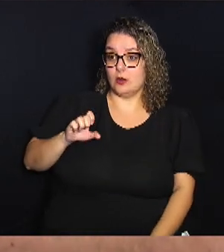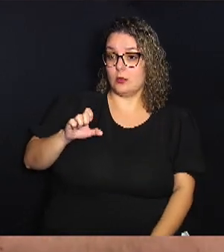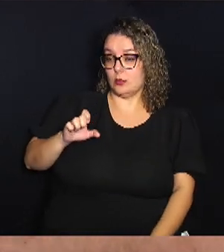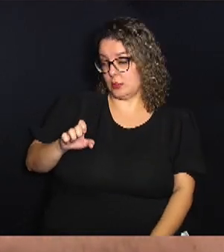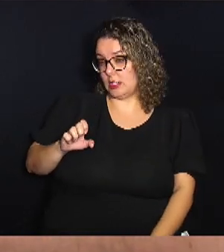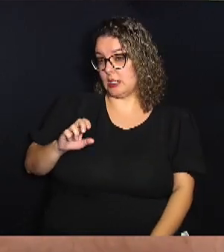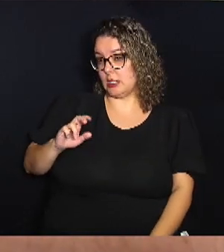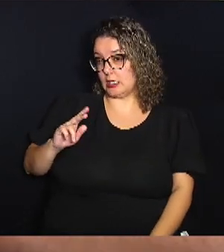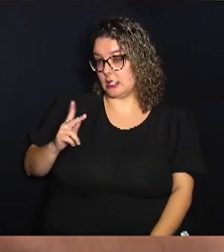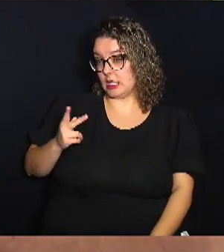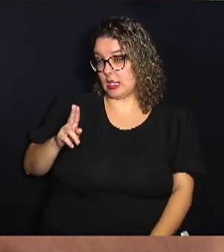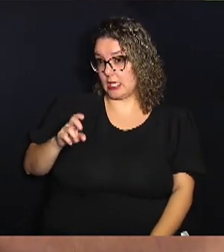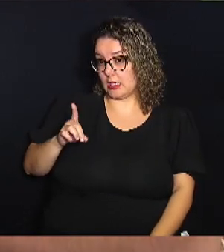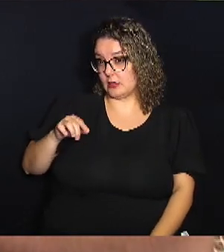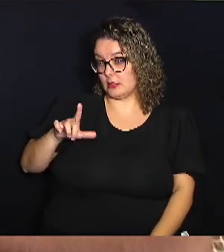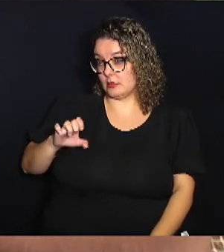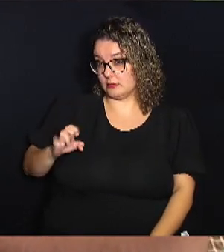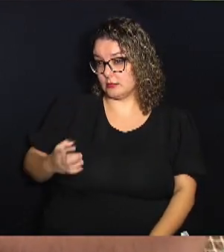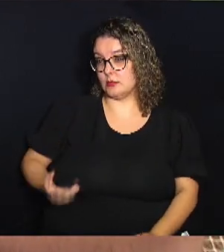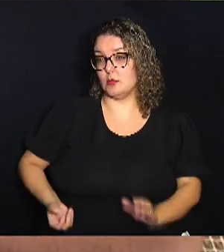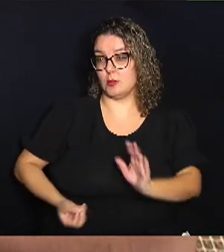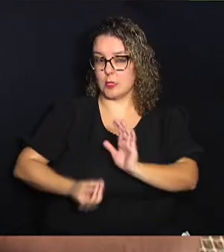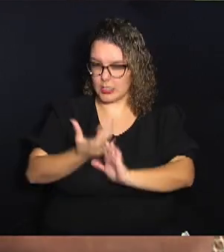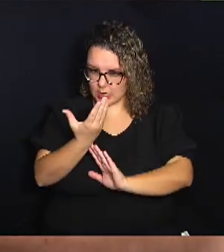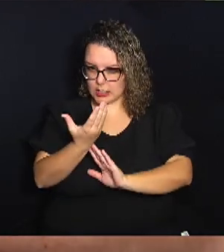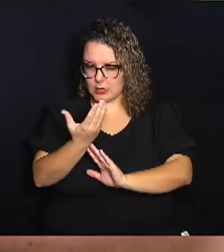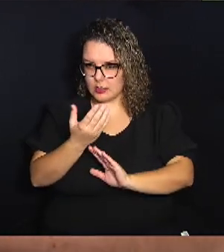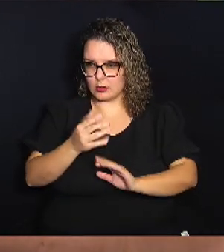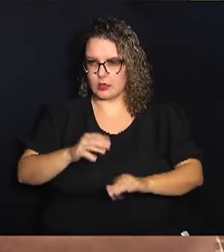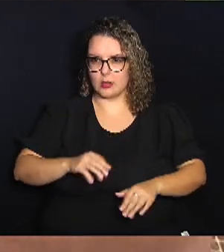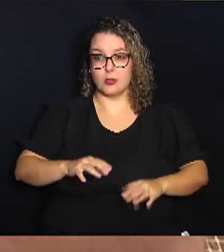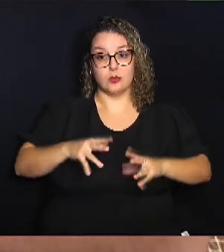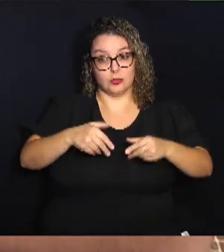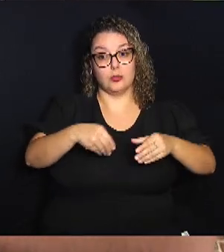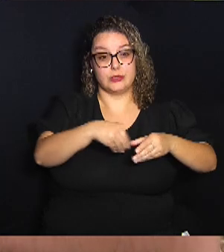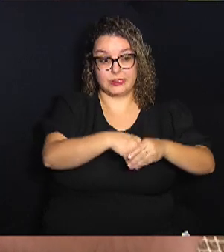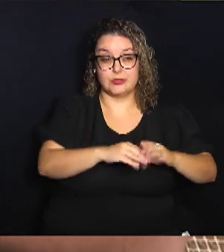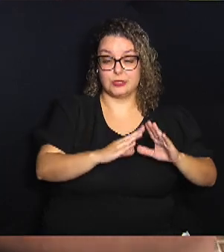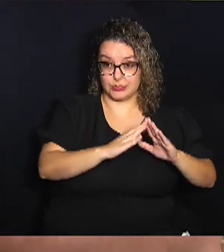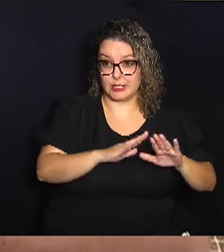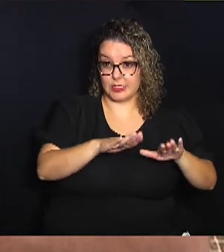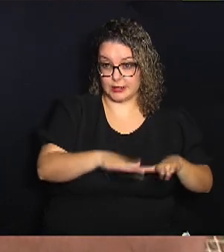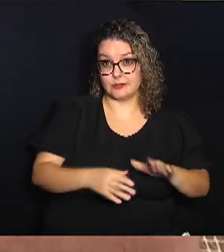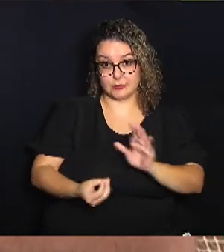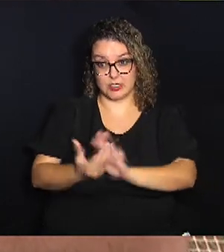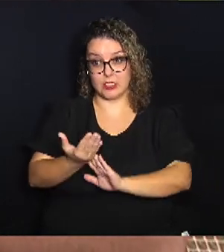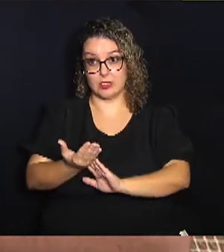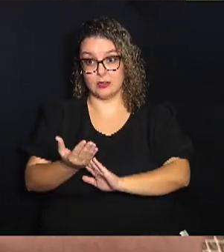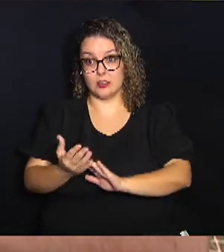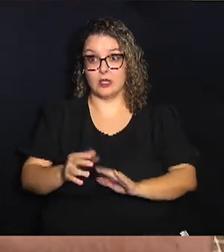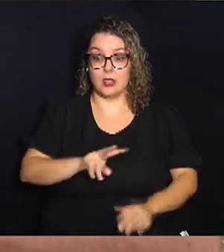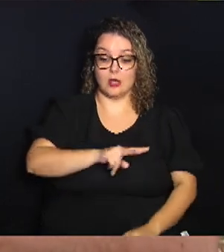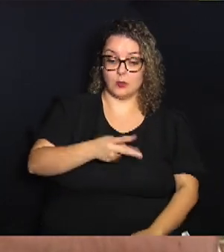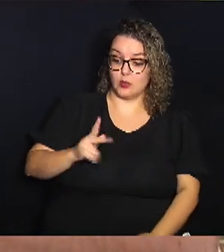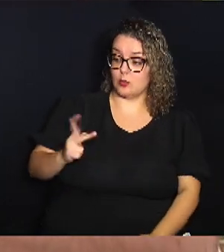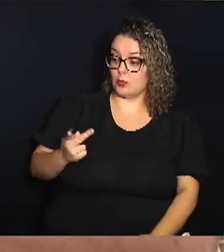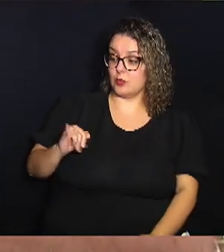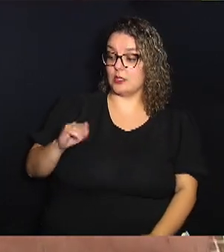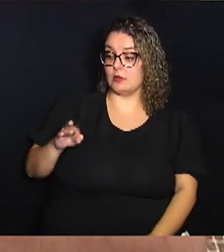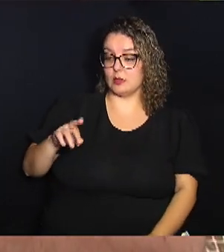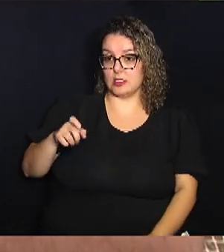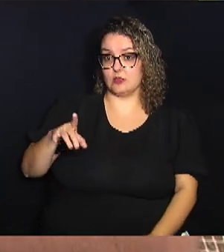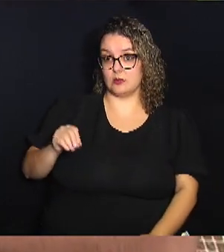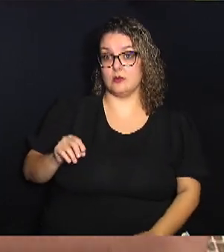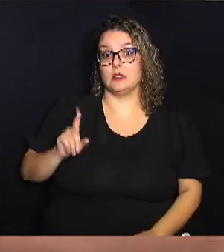no modelo híbrido, né? Ou melhor, ela nasce no modelo que é todo mundo dentro de casa quando ela nasce. E a gente vai para o modelo híbrido em que traz justamente esse